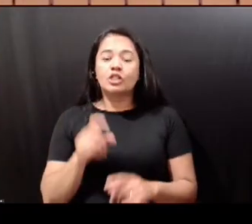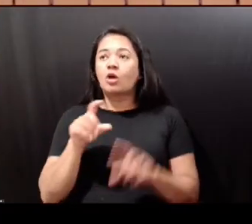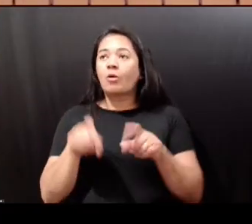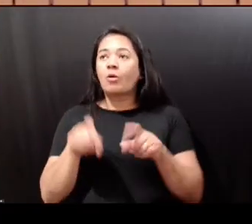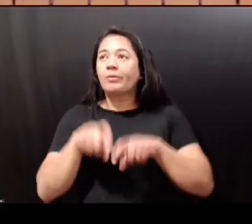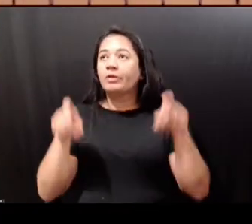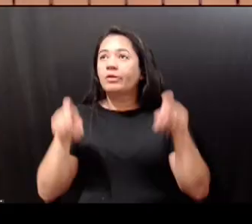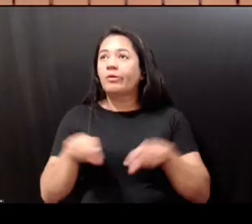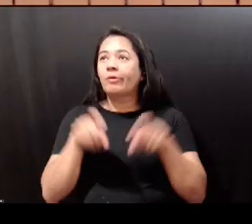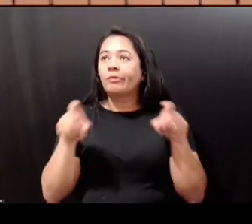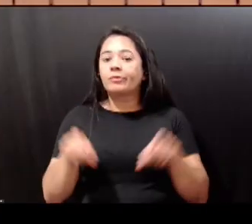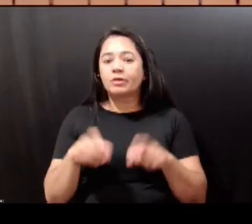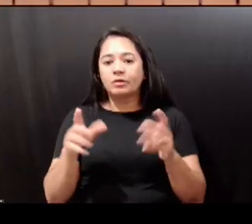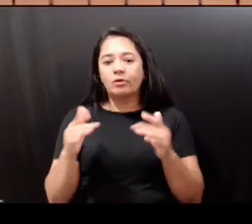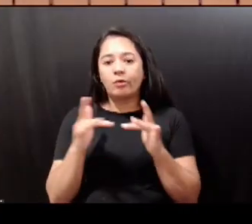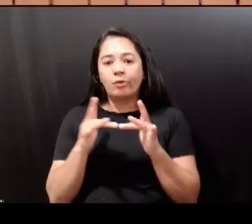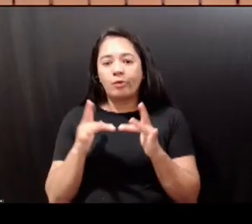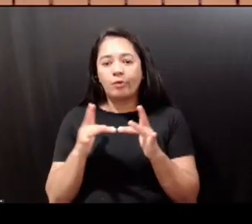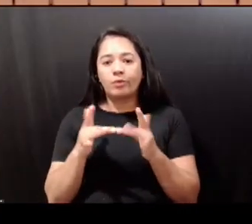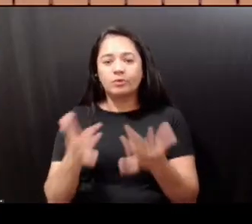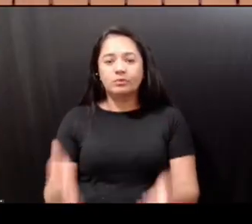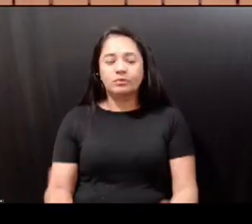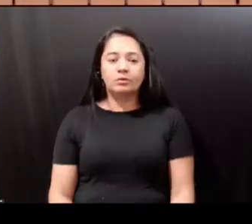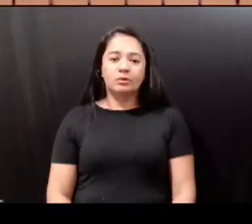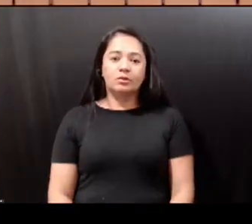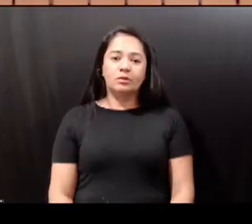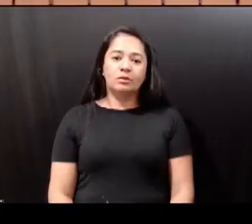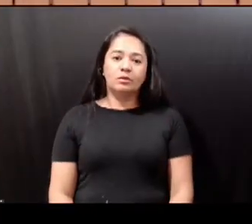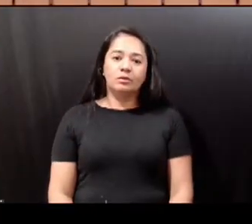não sabem, não conseguem. Não tem um